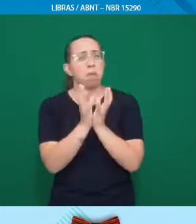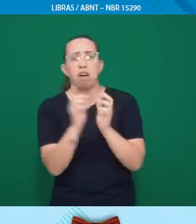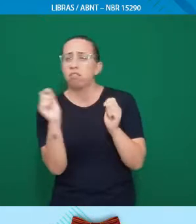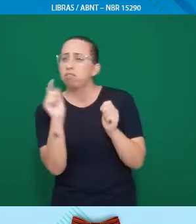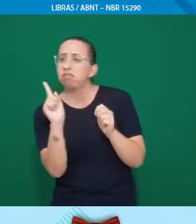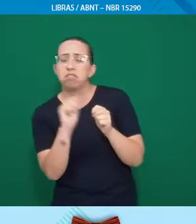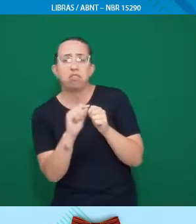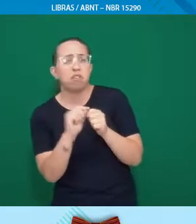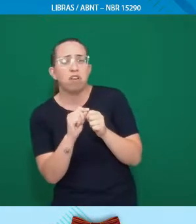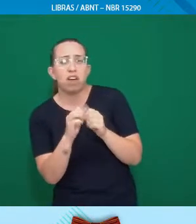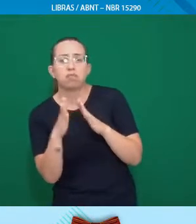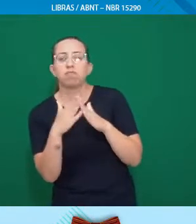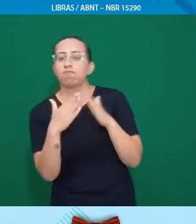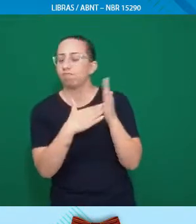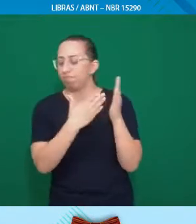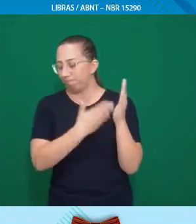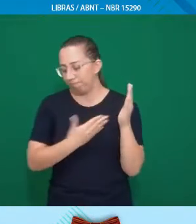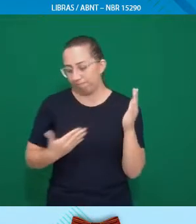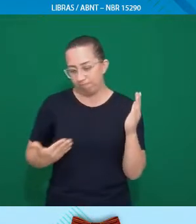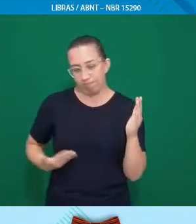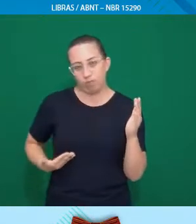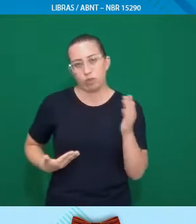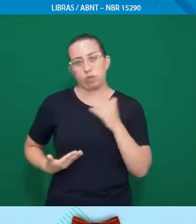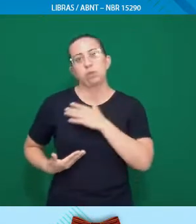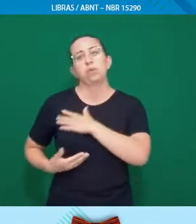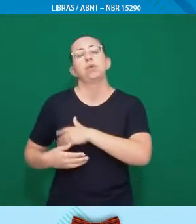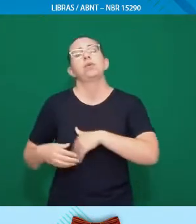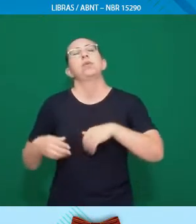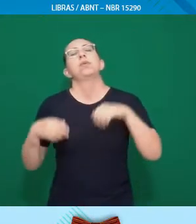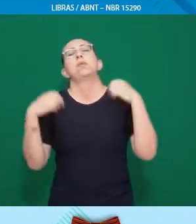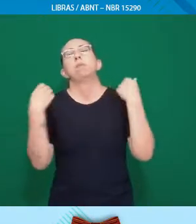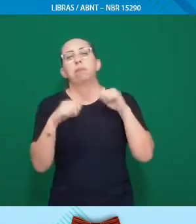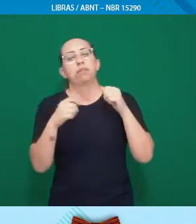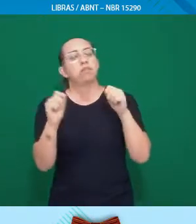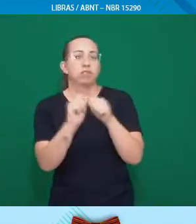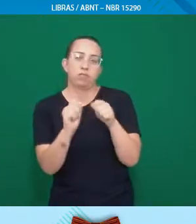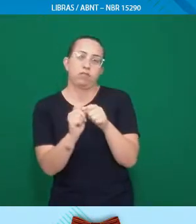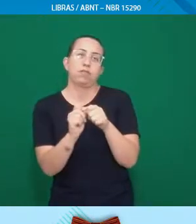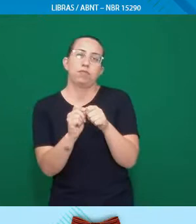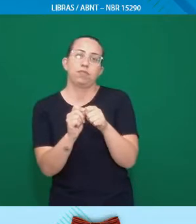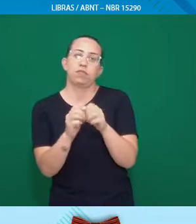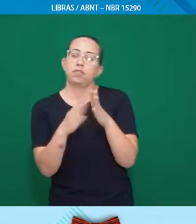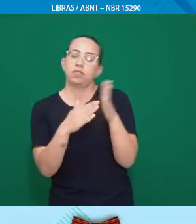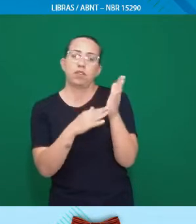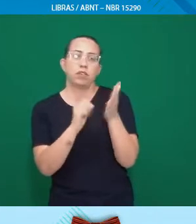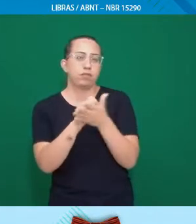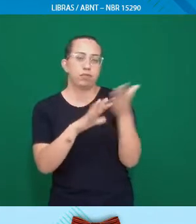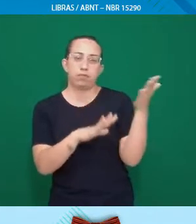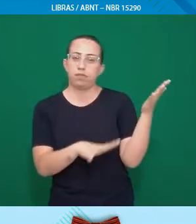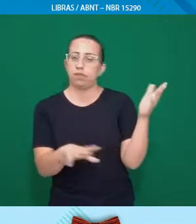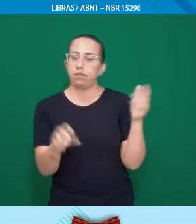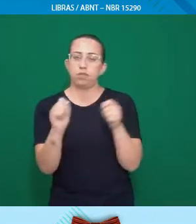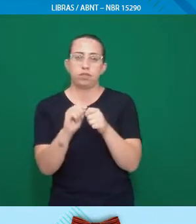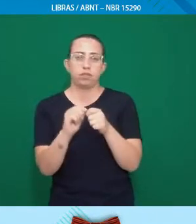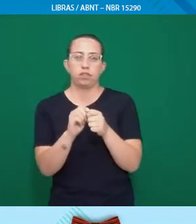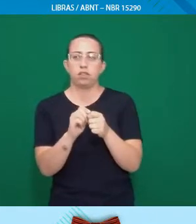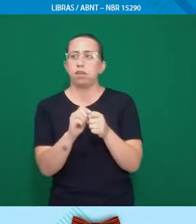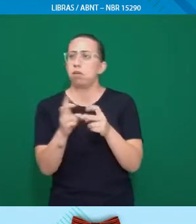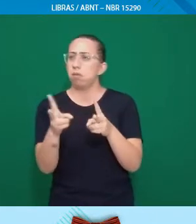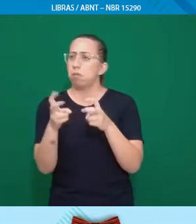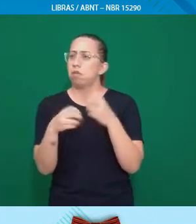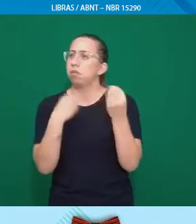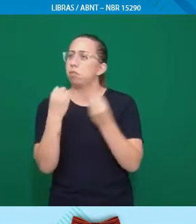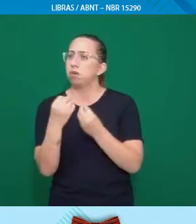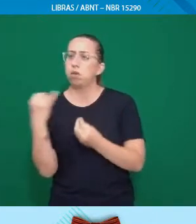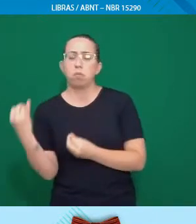seu papel todo o poder público todo poder executivo vai ter que abraçar as todas as atividades que ele vem fazendo então